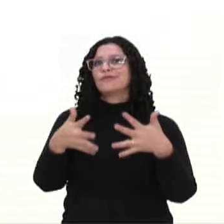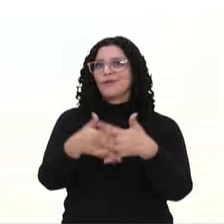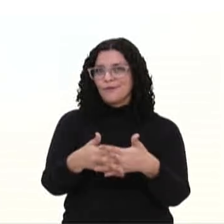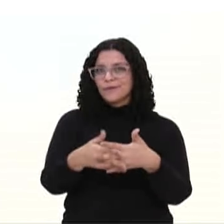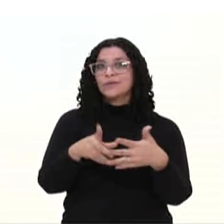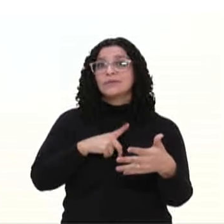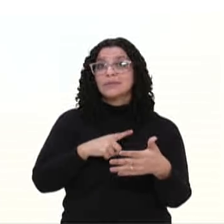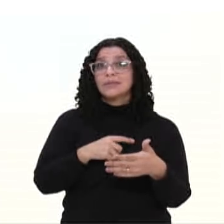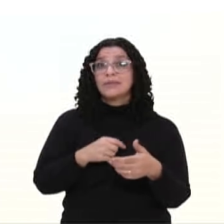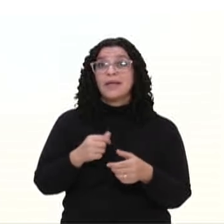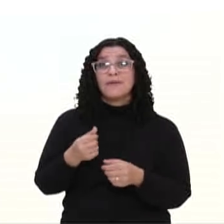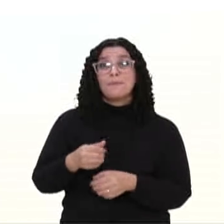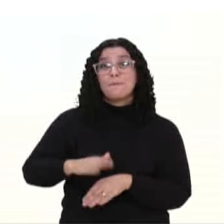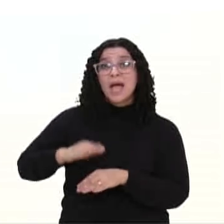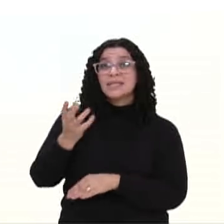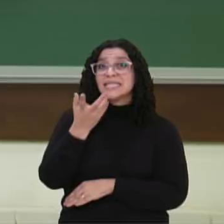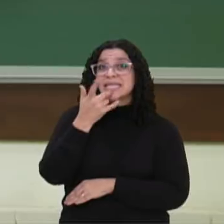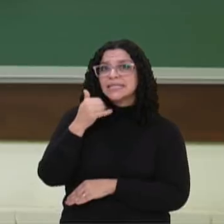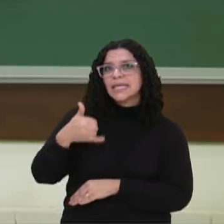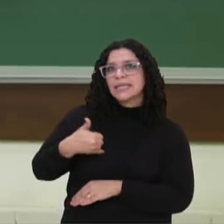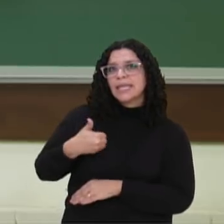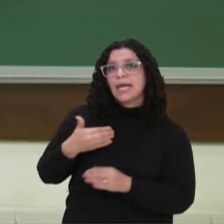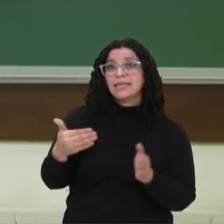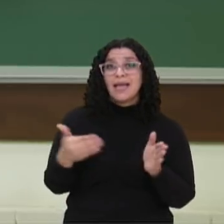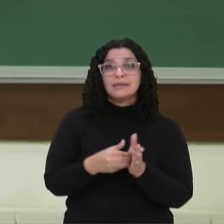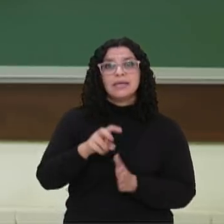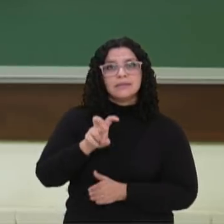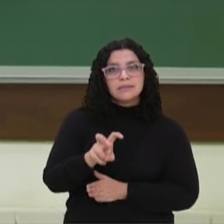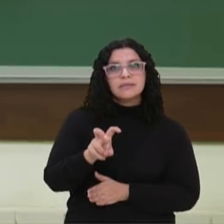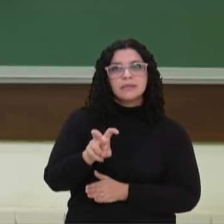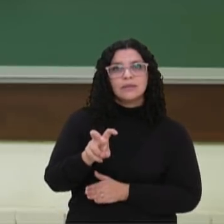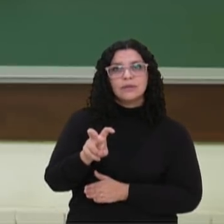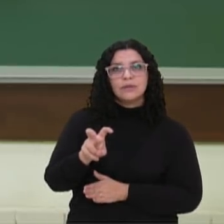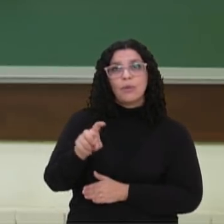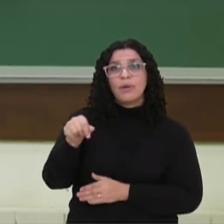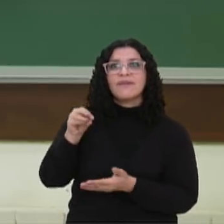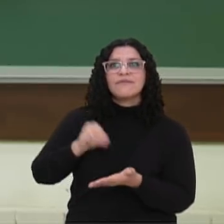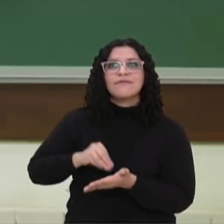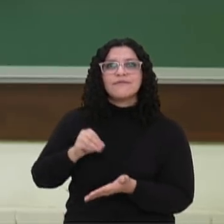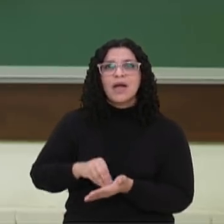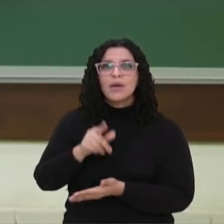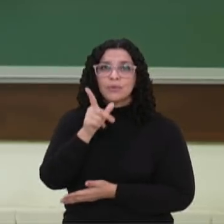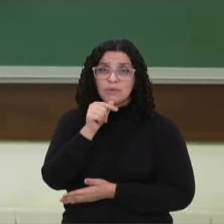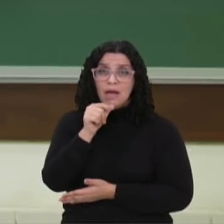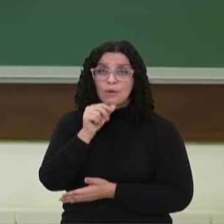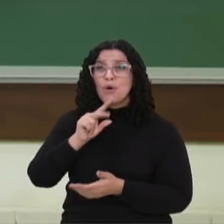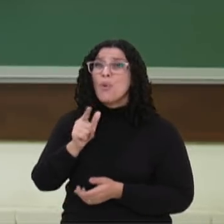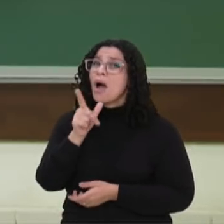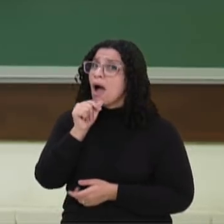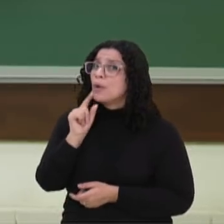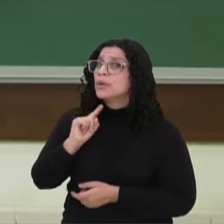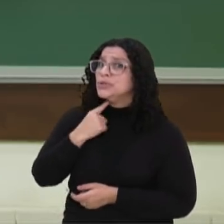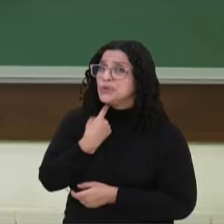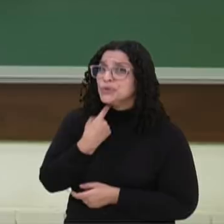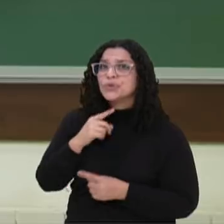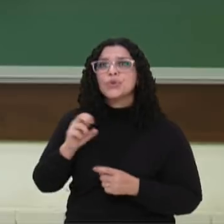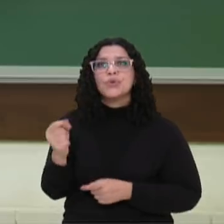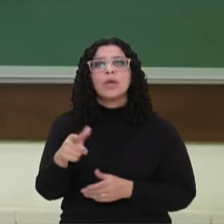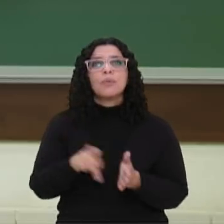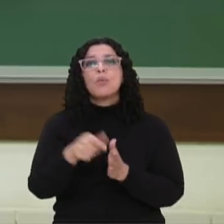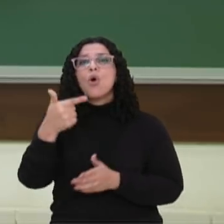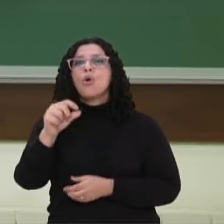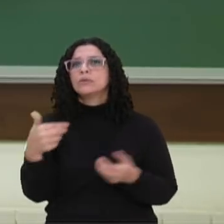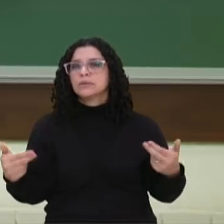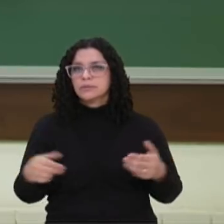Então, morre muito mais criança com a água escassa, né, ou imprópria, do que com